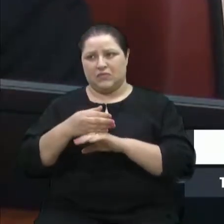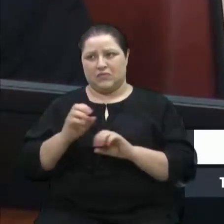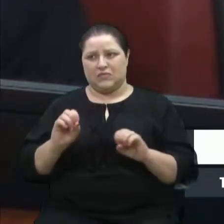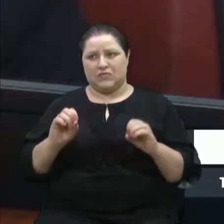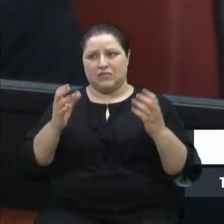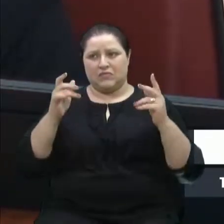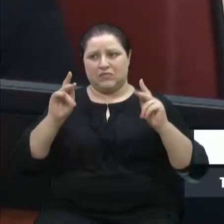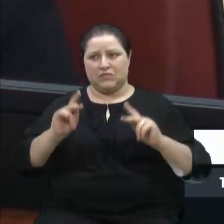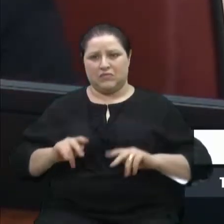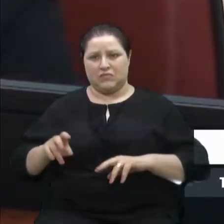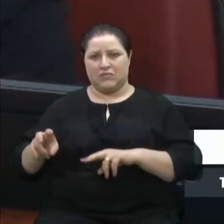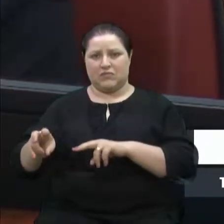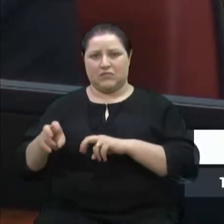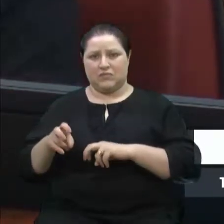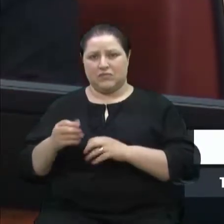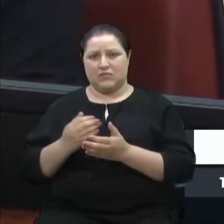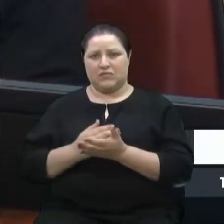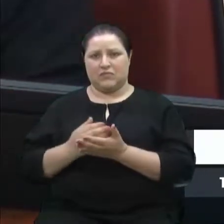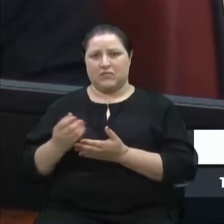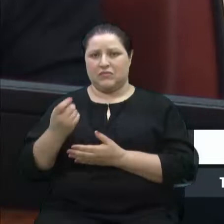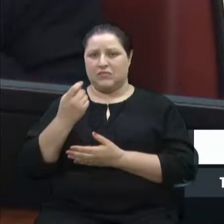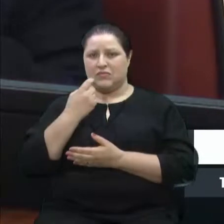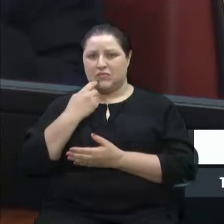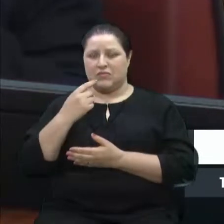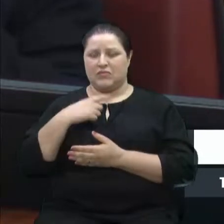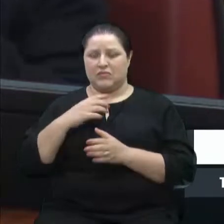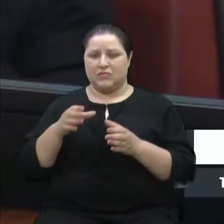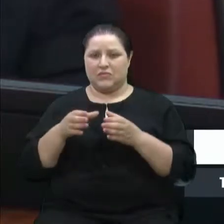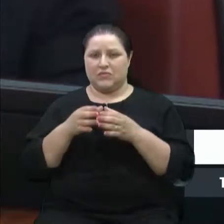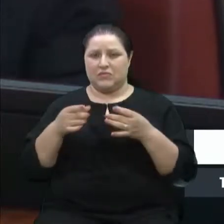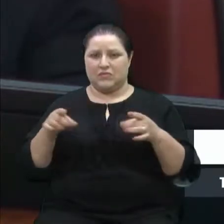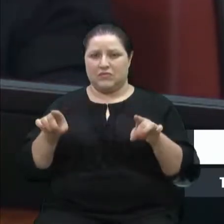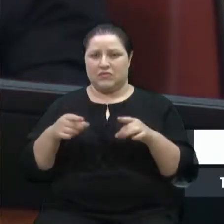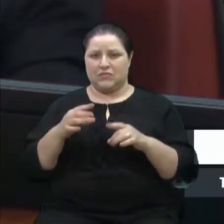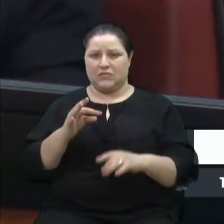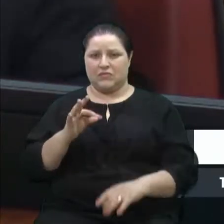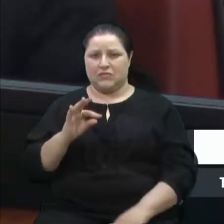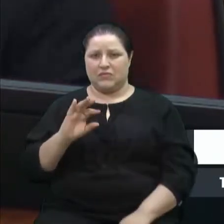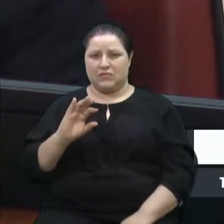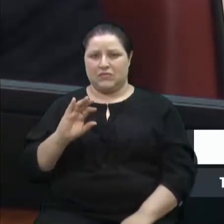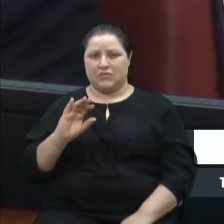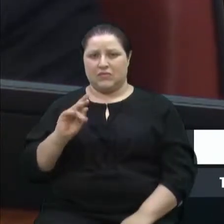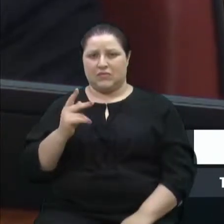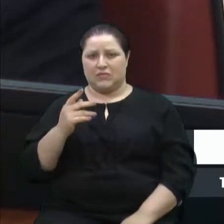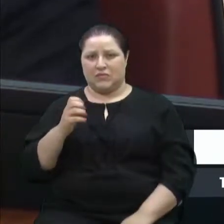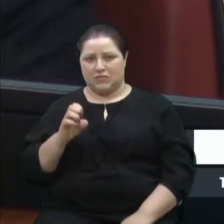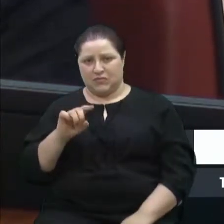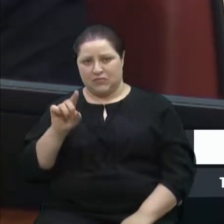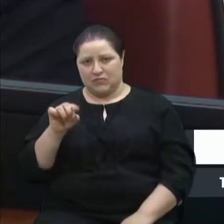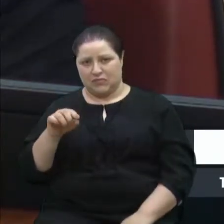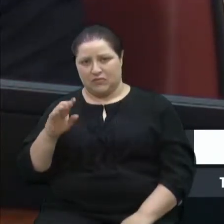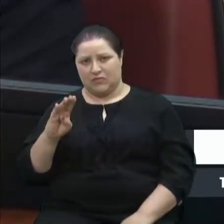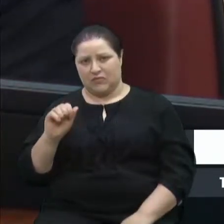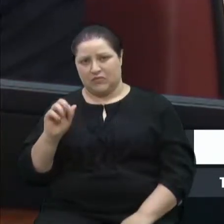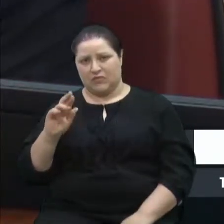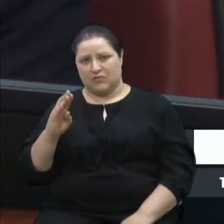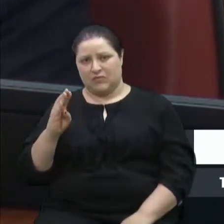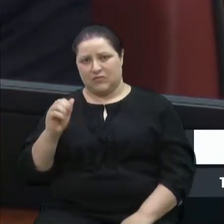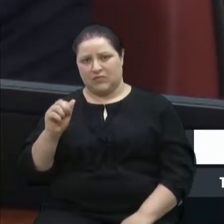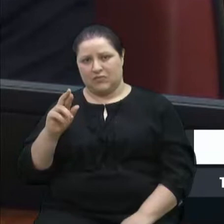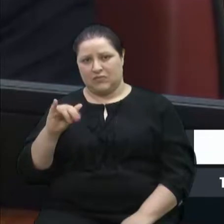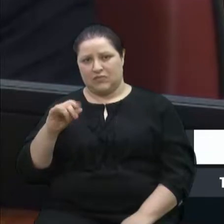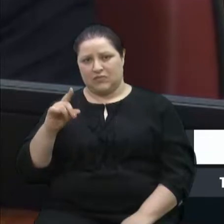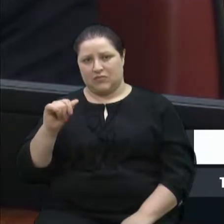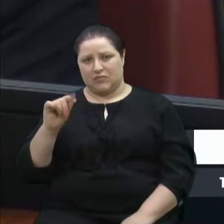vai ter o grupo tia barbaridade que inicia no sábado vai ter Grupo Rodeio no domingo